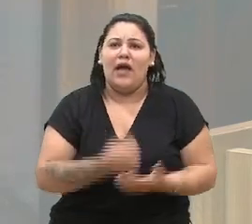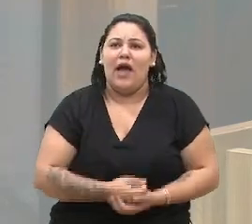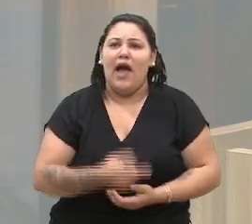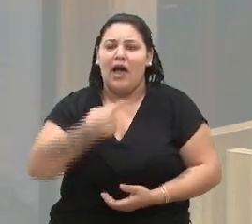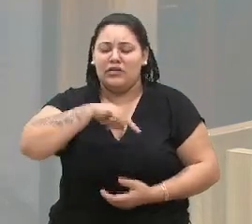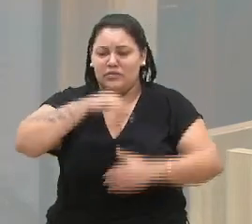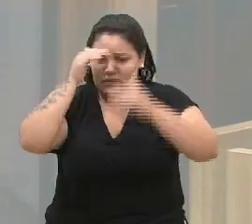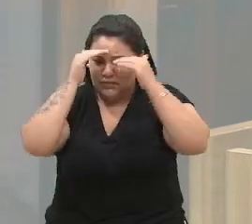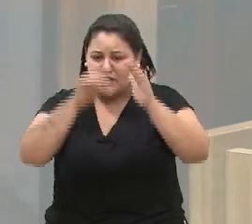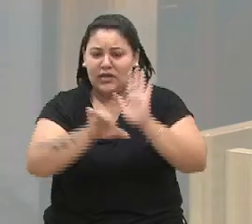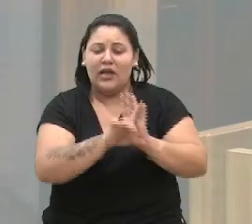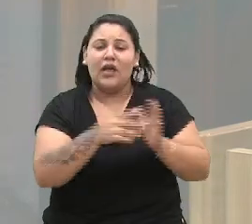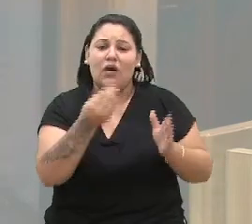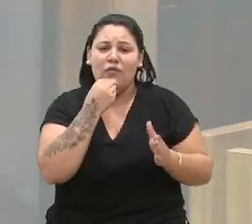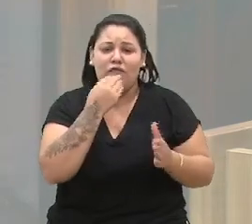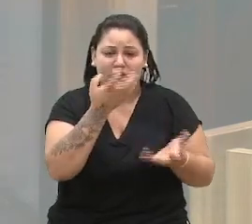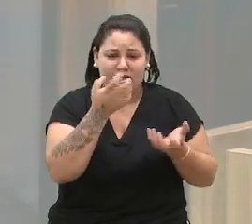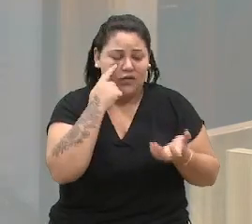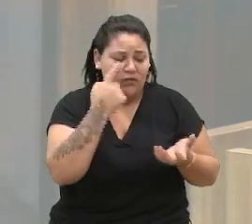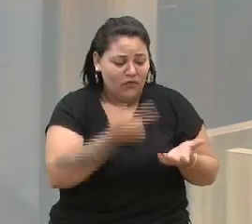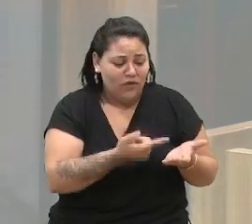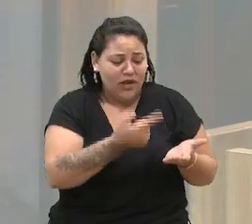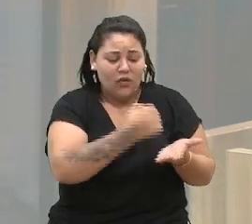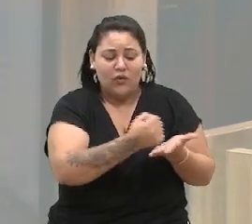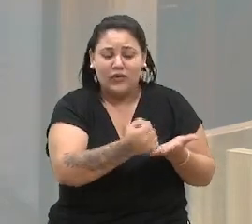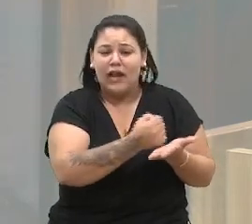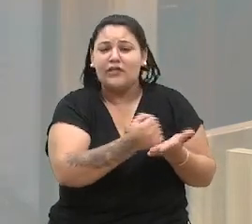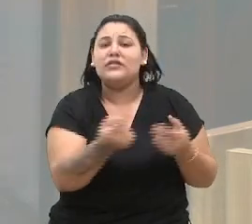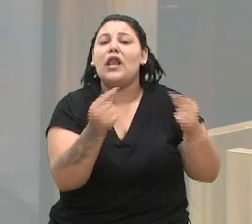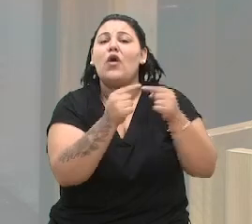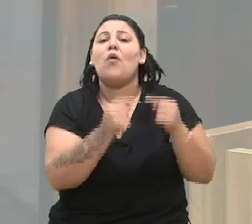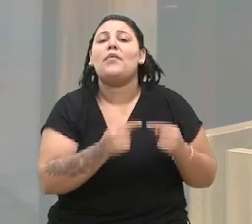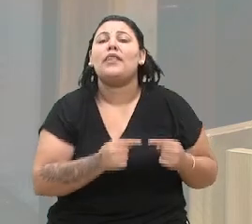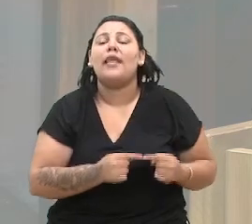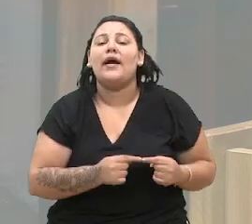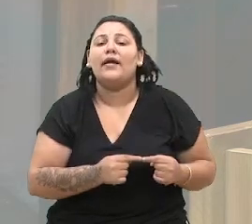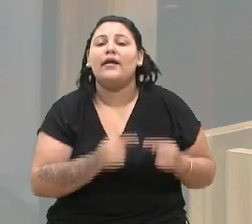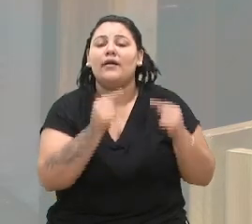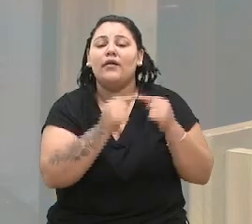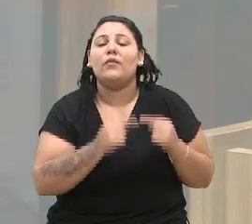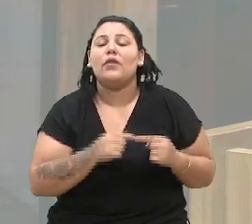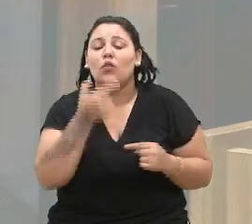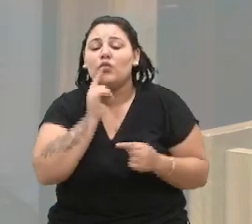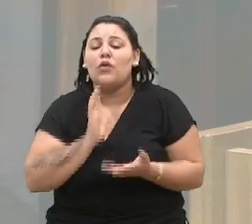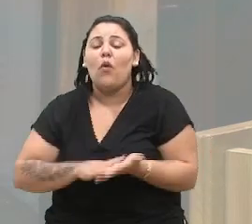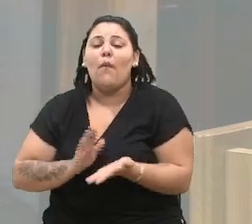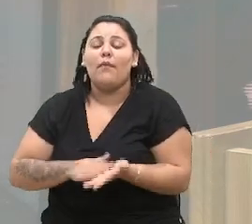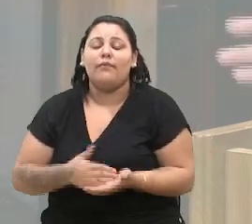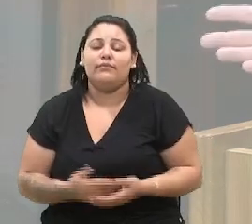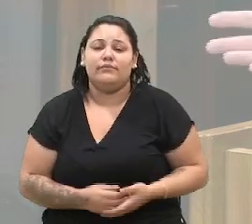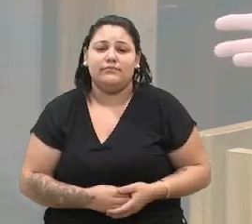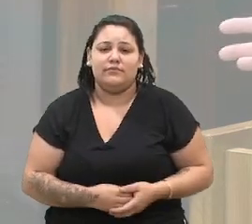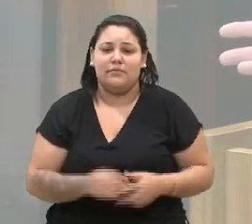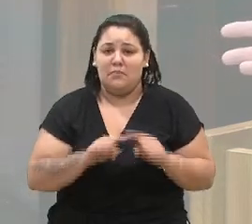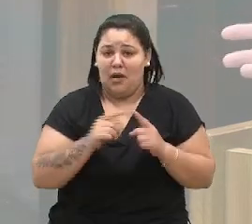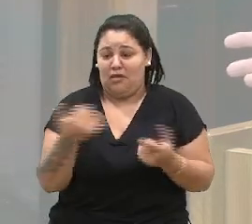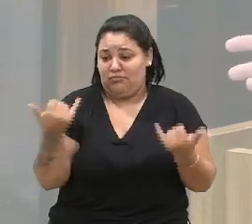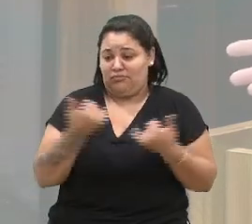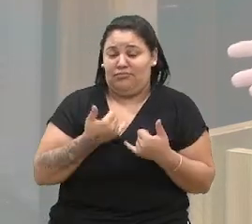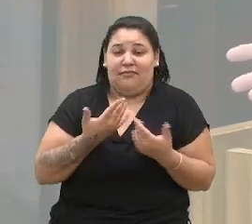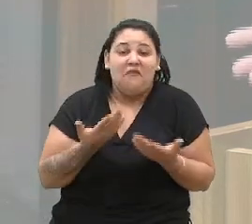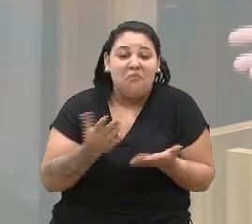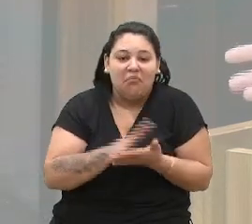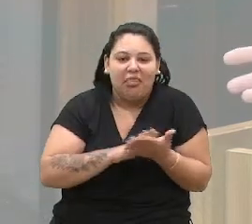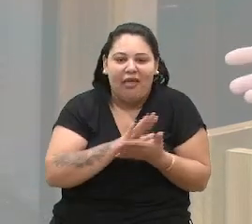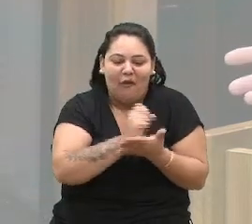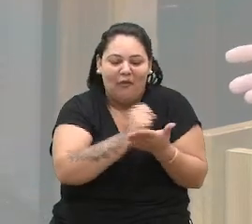lei, claro. Quero ver o contrato, então, ver se o contrato está vigente para poder cobrar. mas ninguém me entrega o contrato.